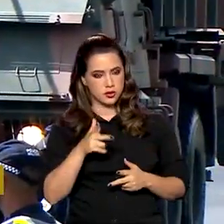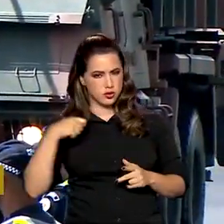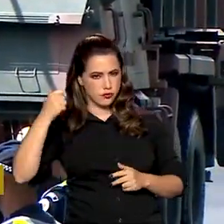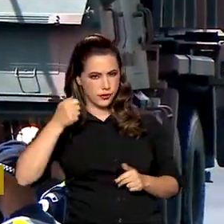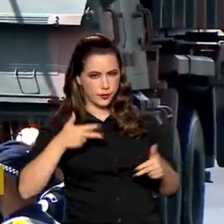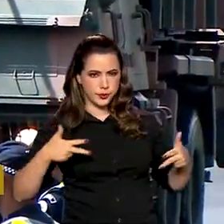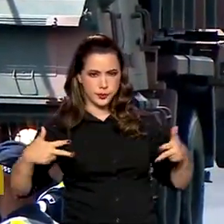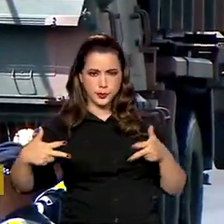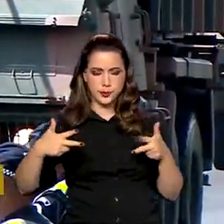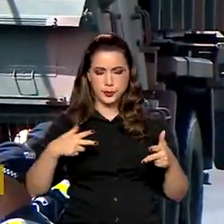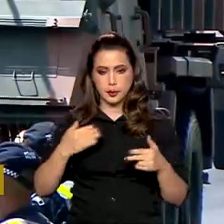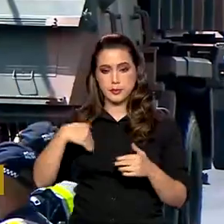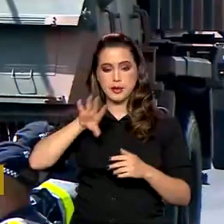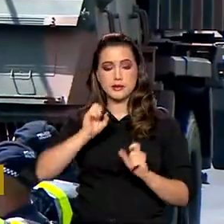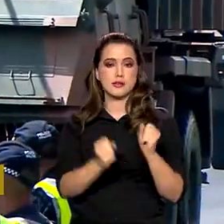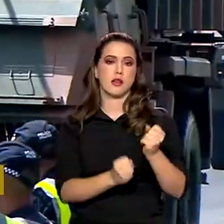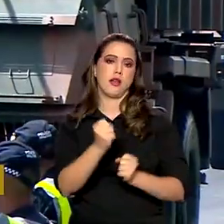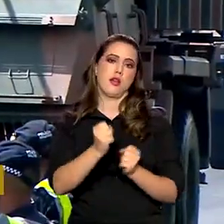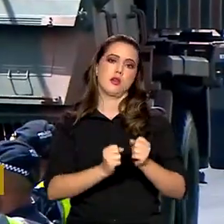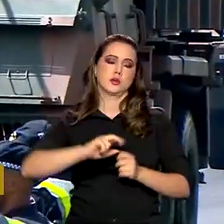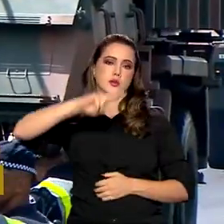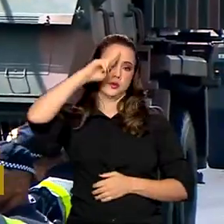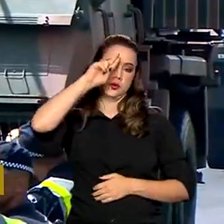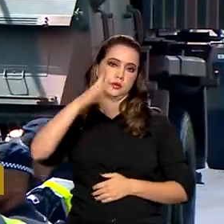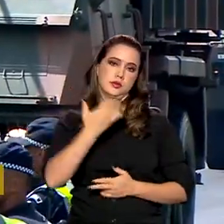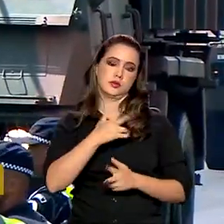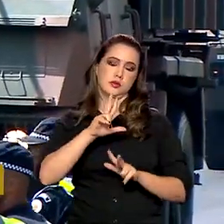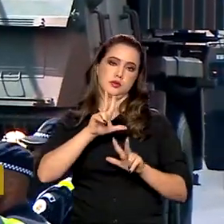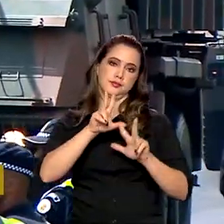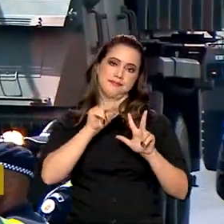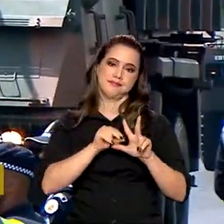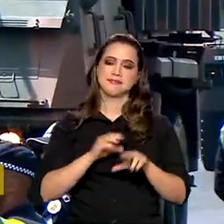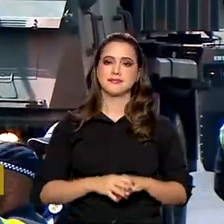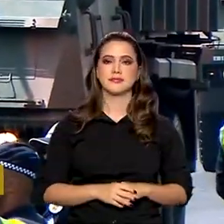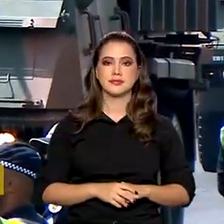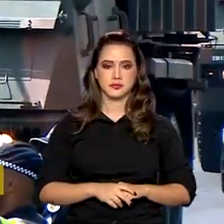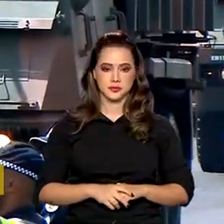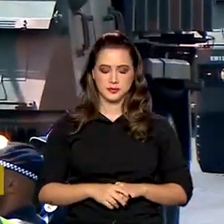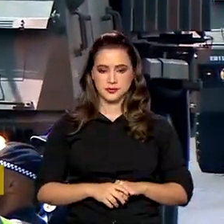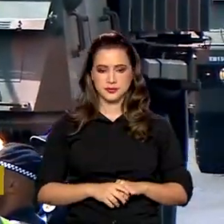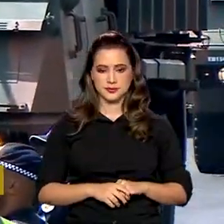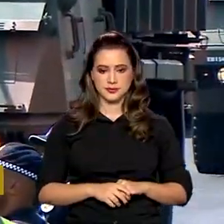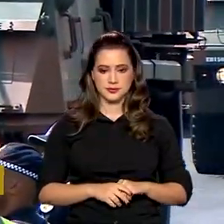do Exército neste momento aí na tela da TV Brasil.